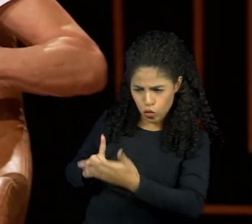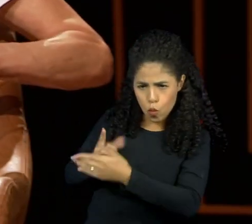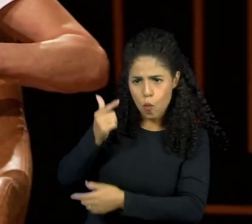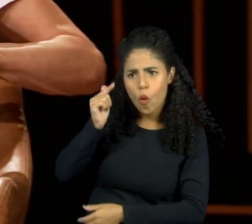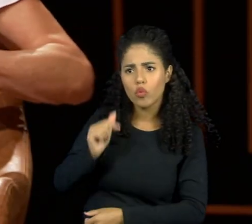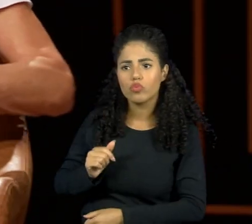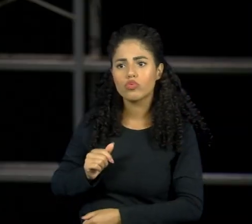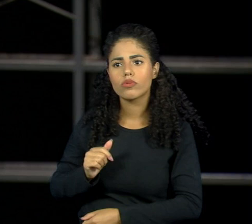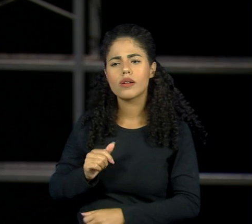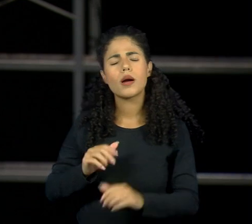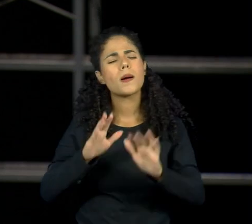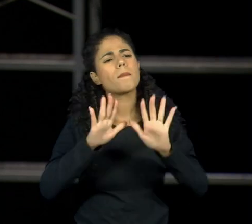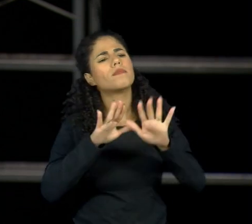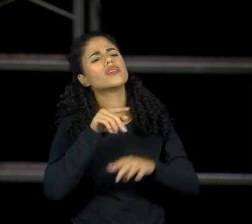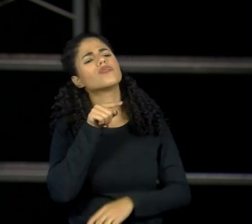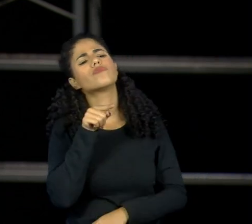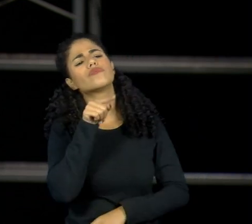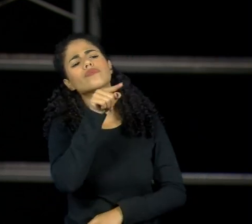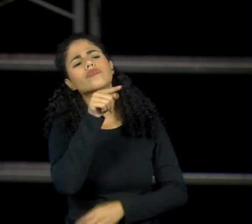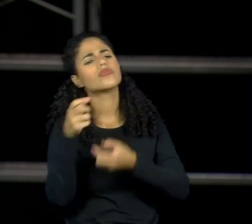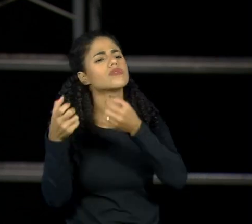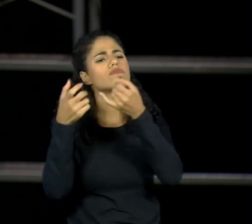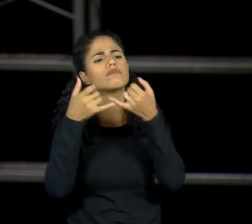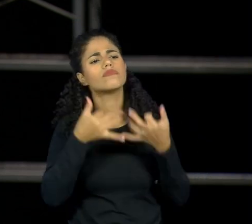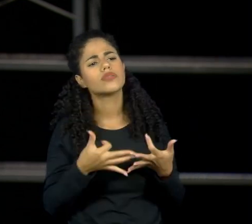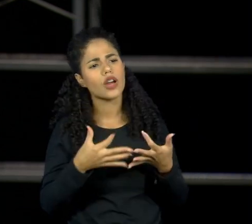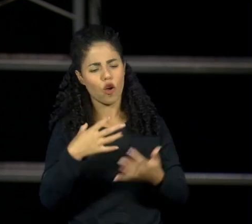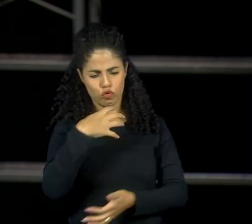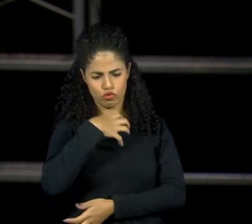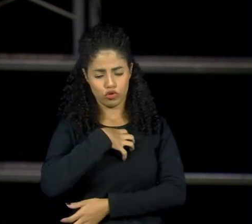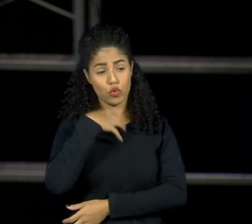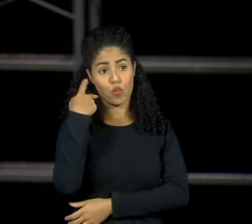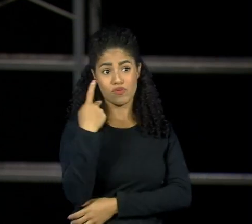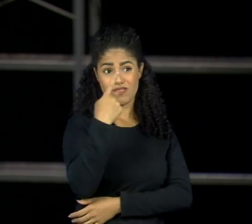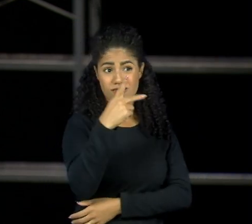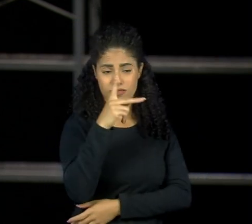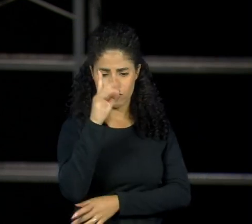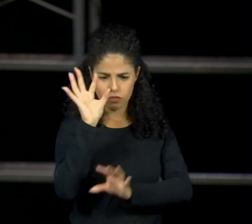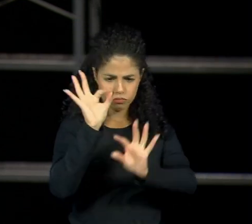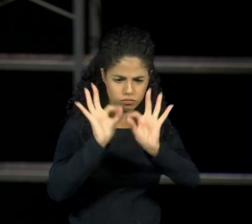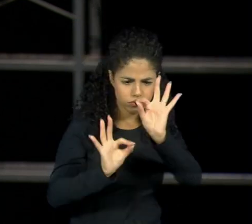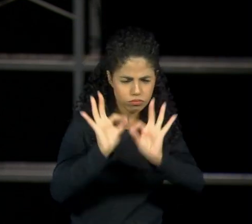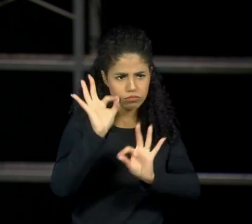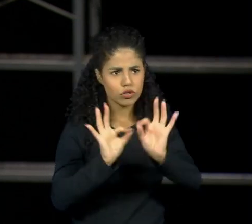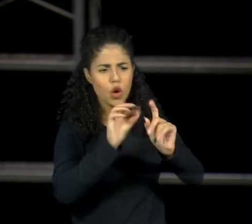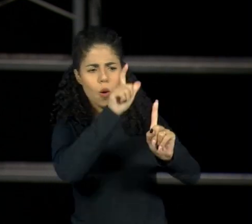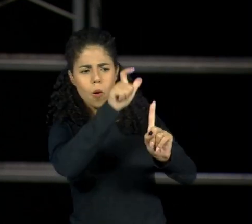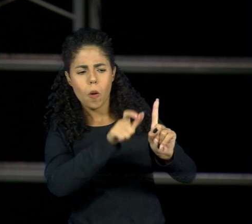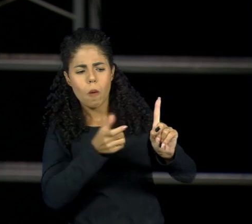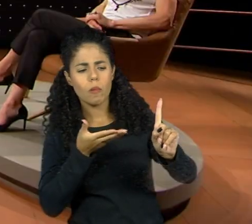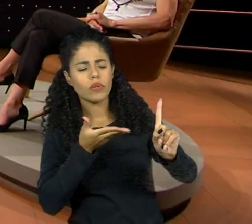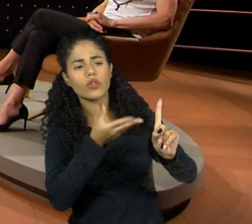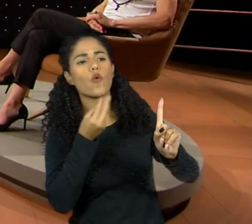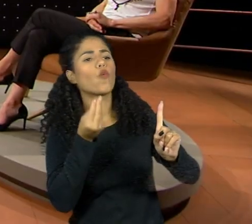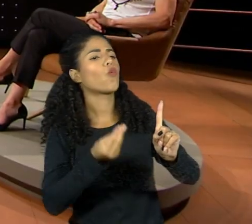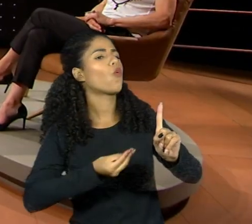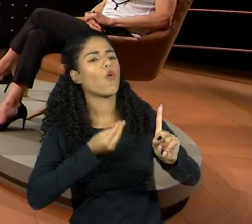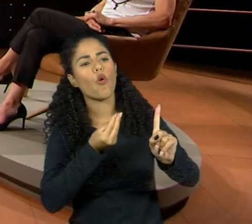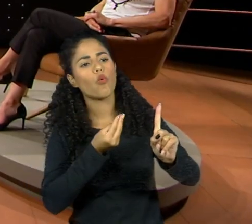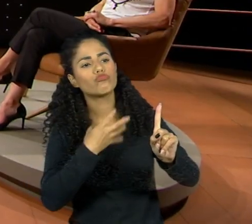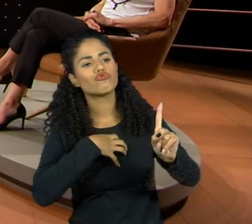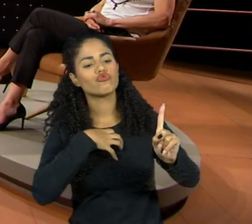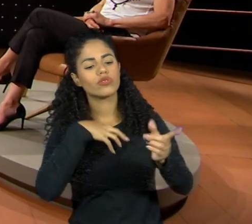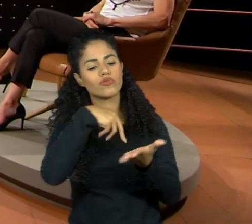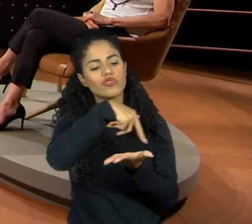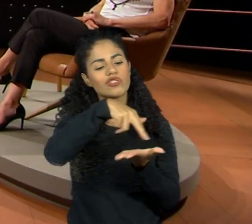Mas, Clarice, você disse que a sua disciplina, a sua forma de composição de um personagem parte sempre da dança e do texto. De